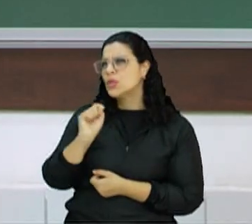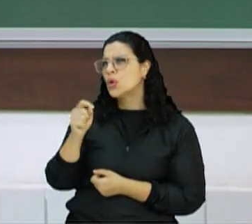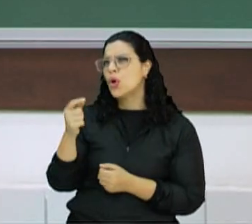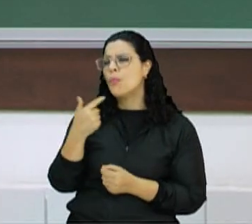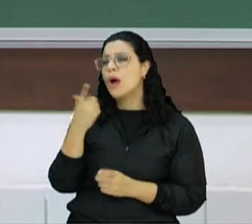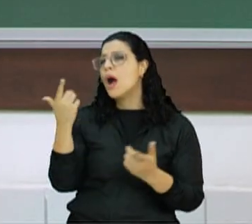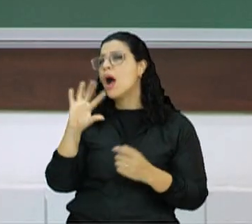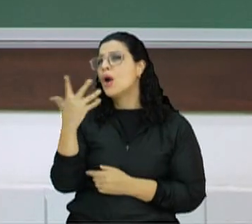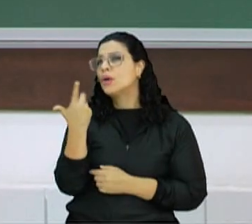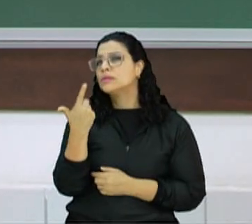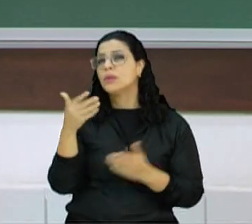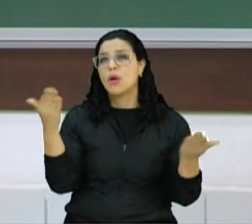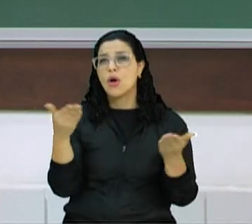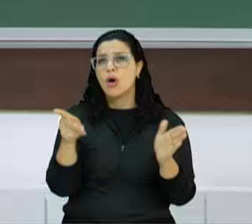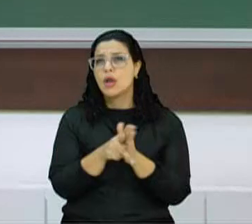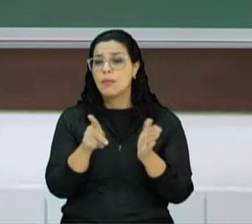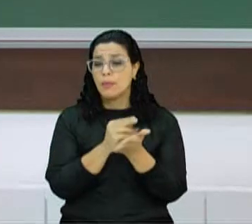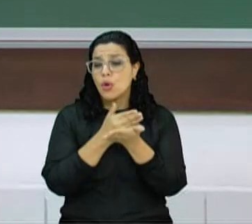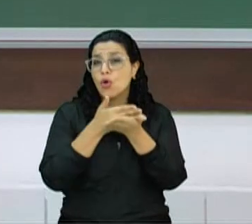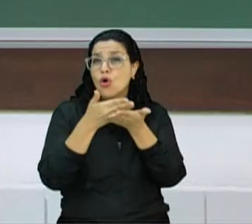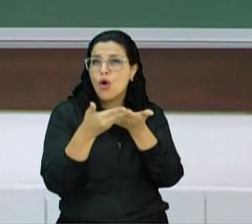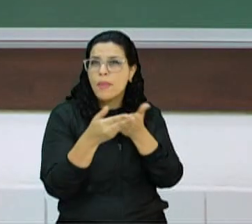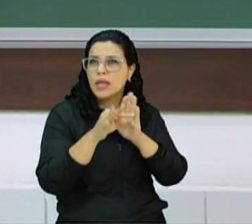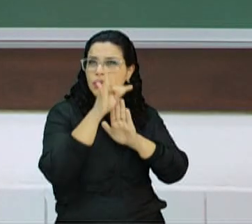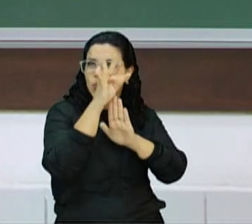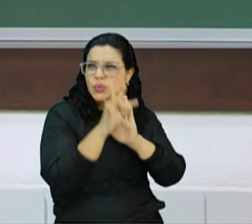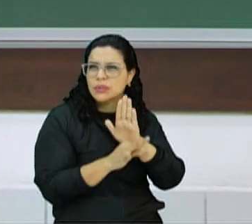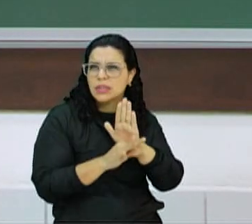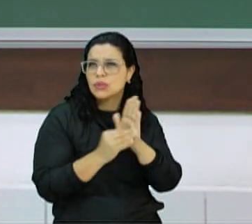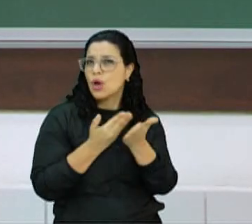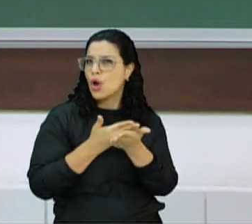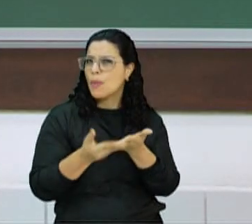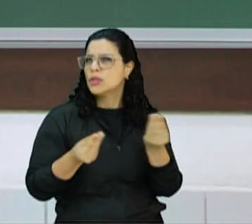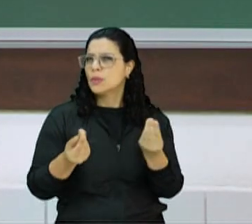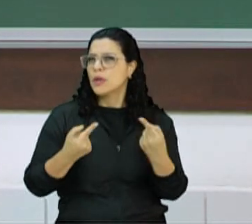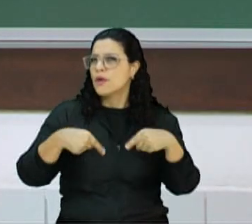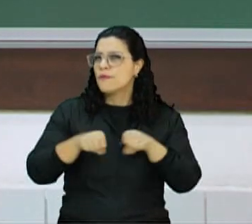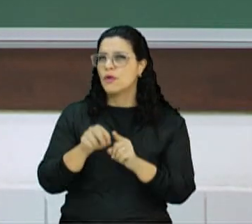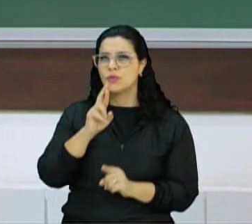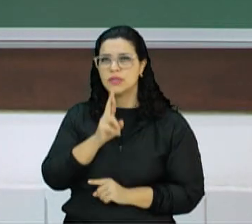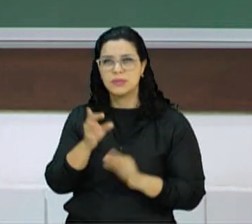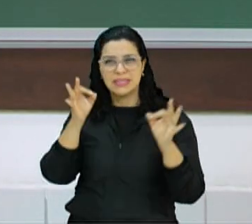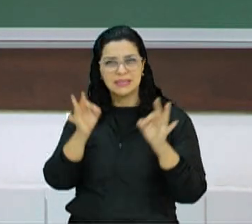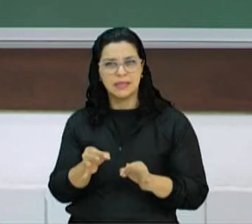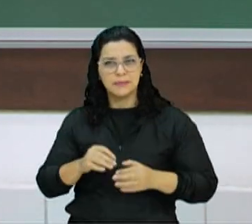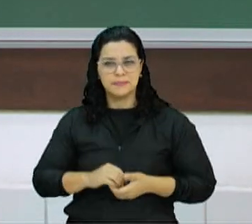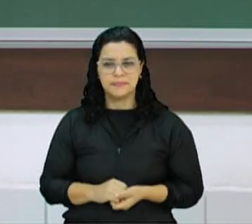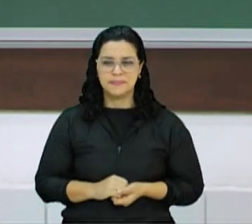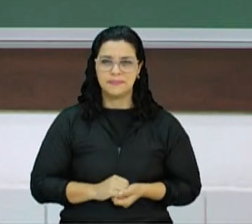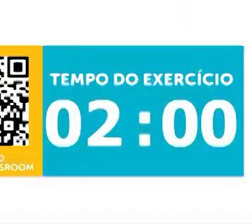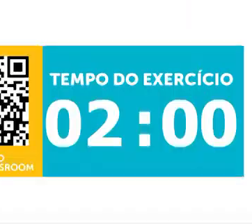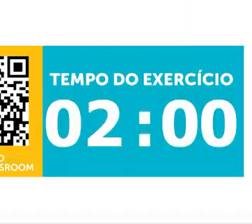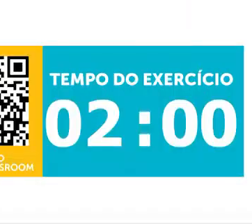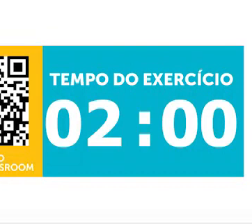como que é a situação inicial ali do conto, como que ele se inicia, e já já eu volto com a resposta correta.